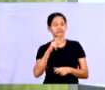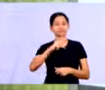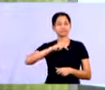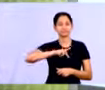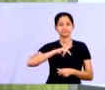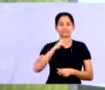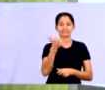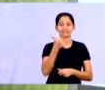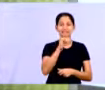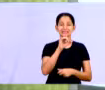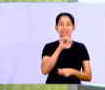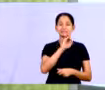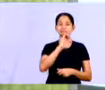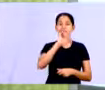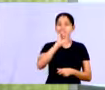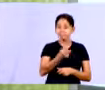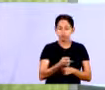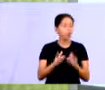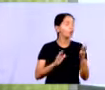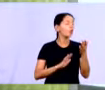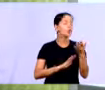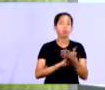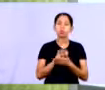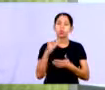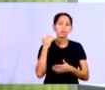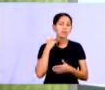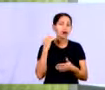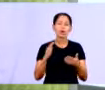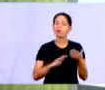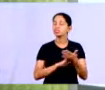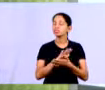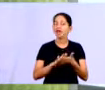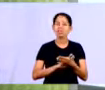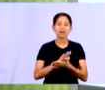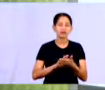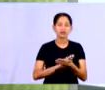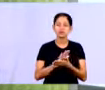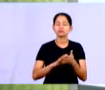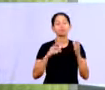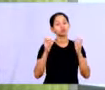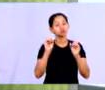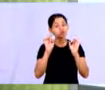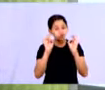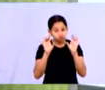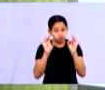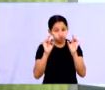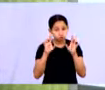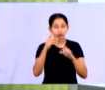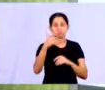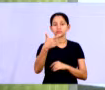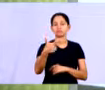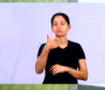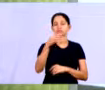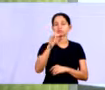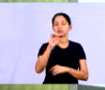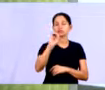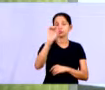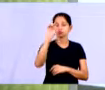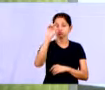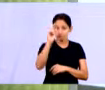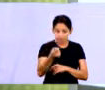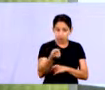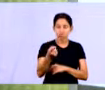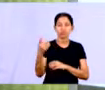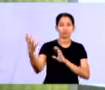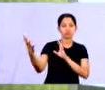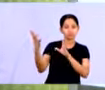mil. A gente não tomou empréstimo no banco e a gente formalizou com um capital de 200 mil. Esses 200 mil,